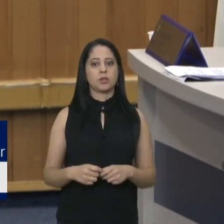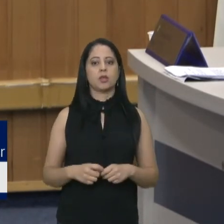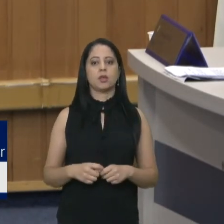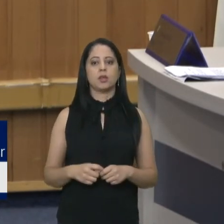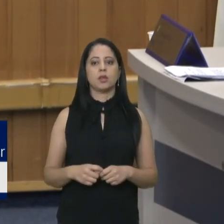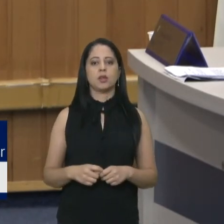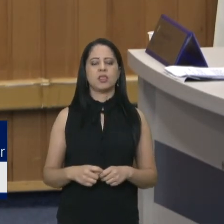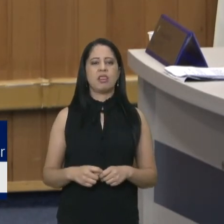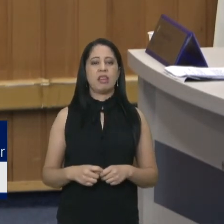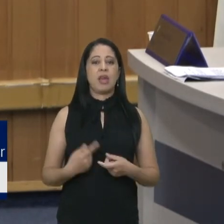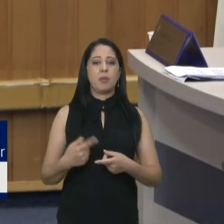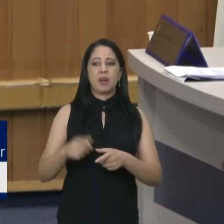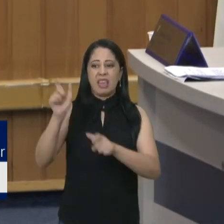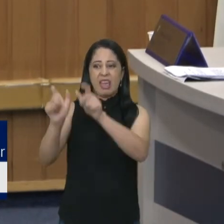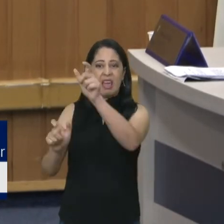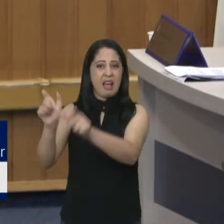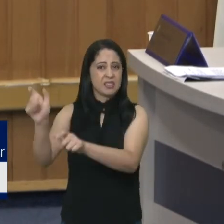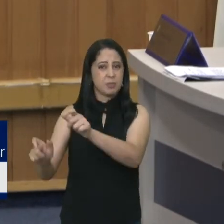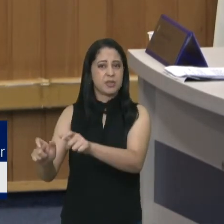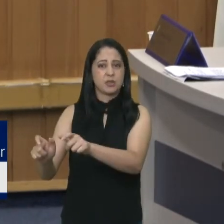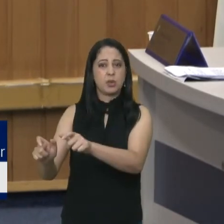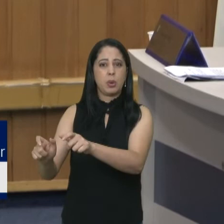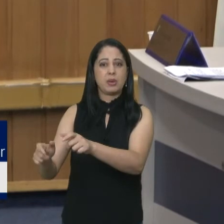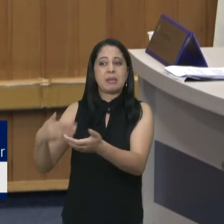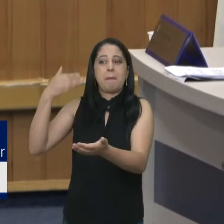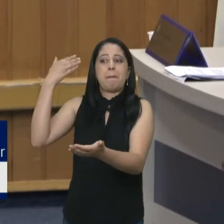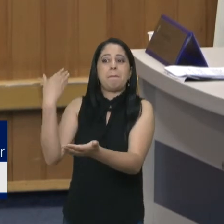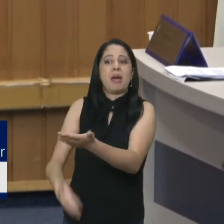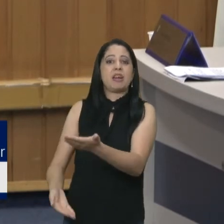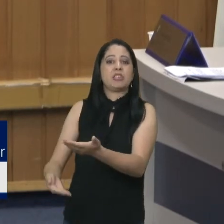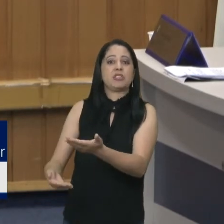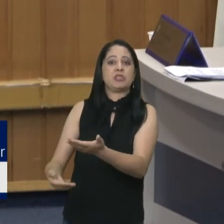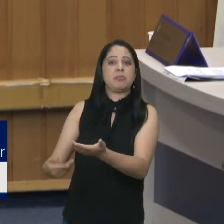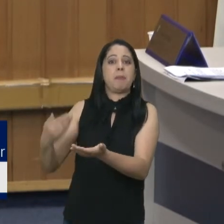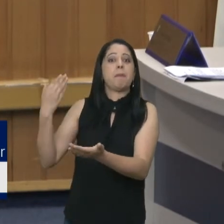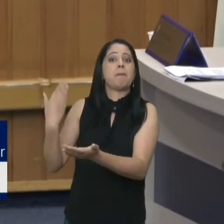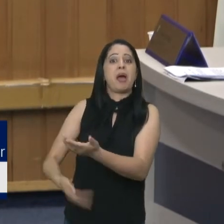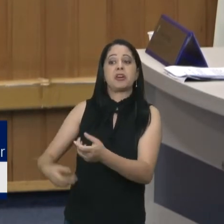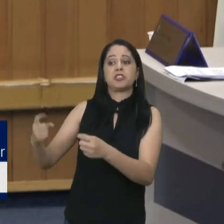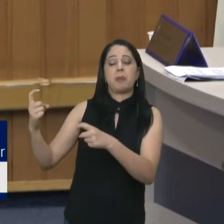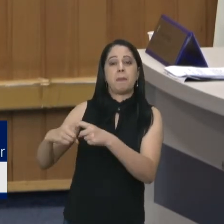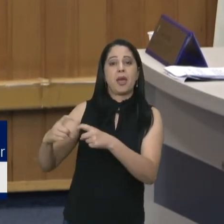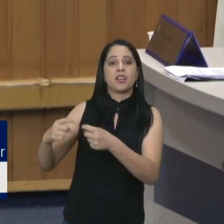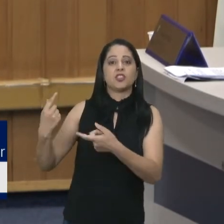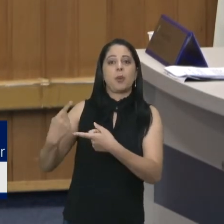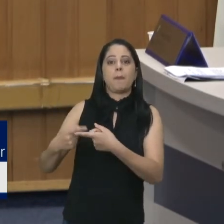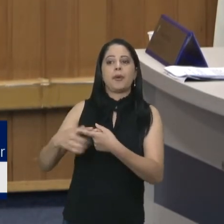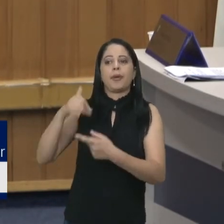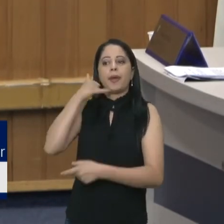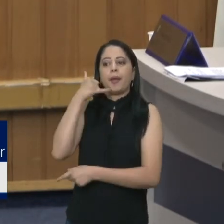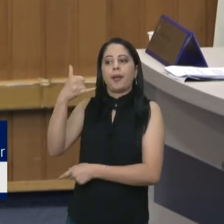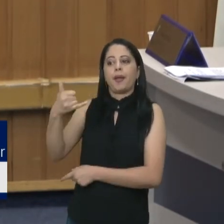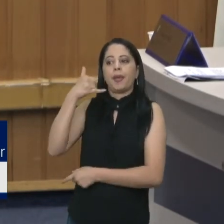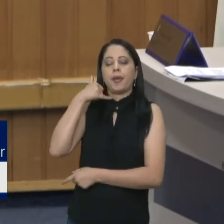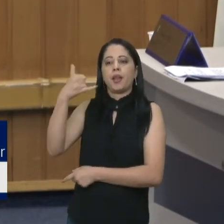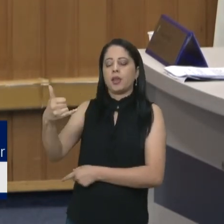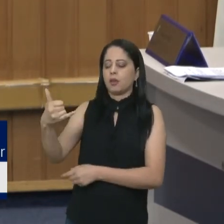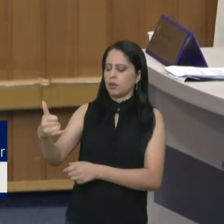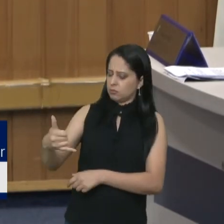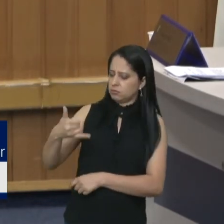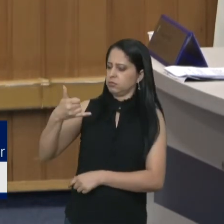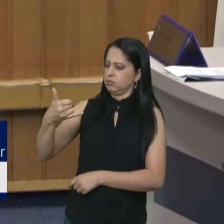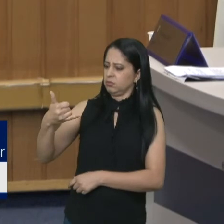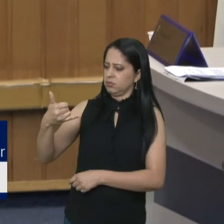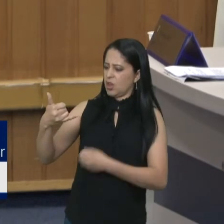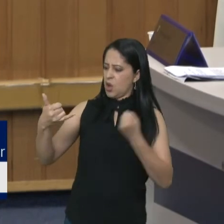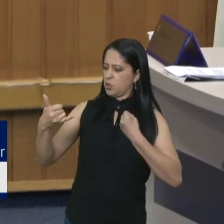Muitas pessoas perdiam a sua consulta, vereador senhor presidente, por conta de eu olhava